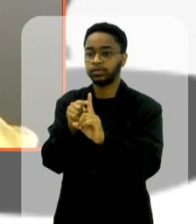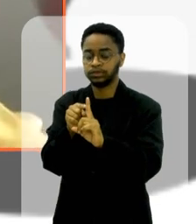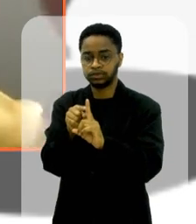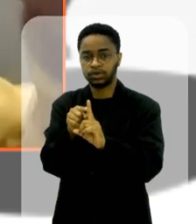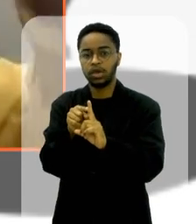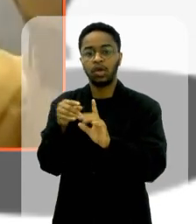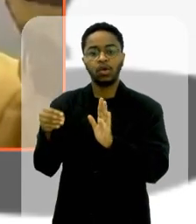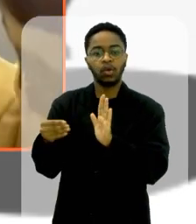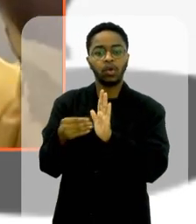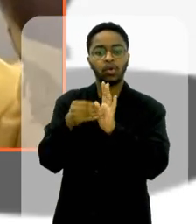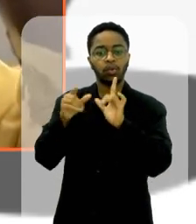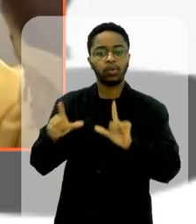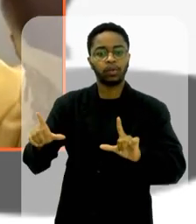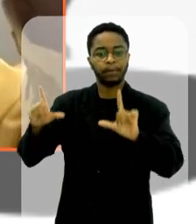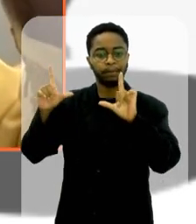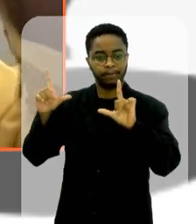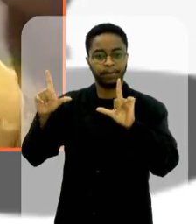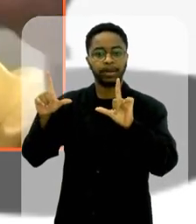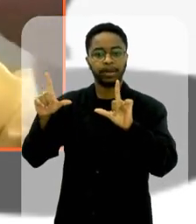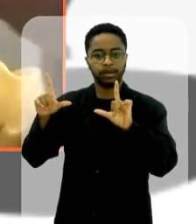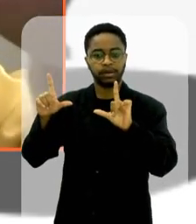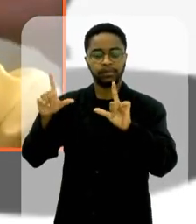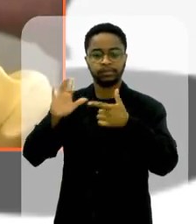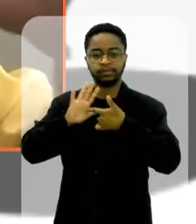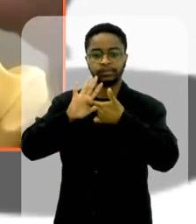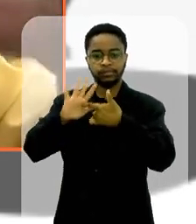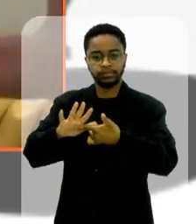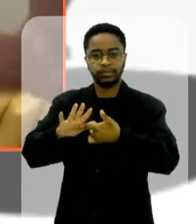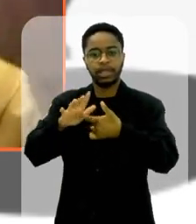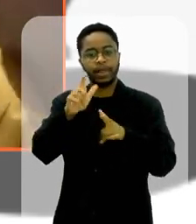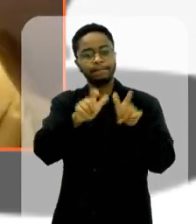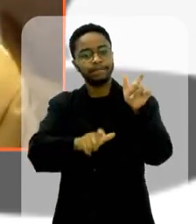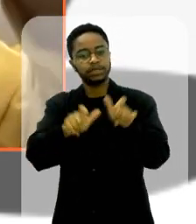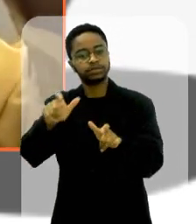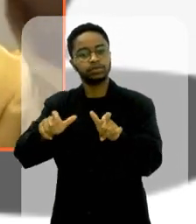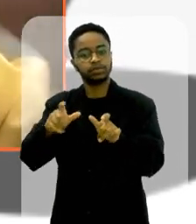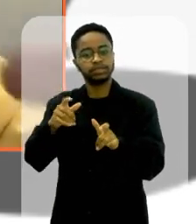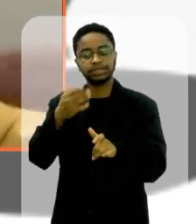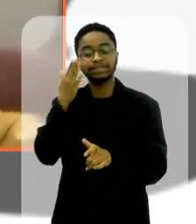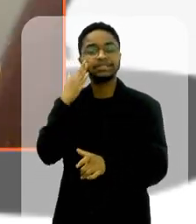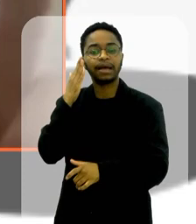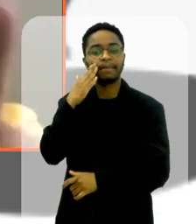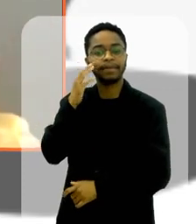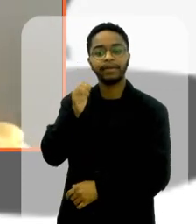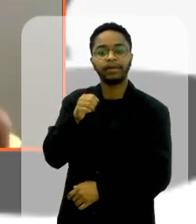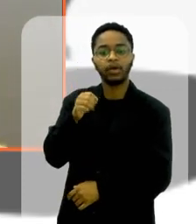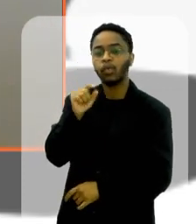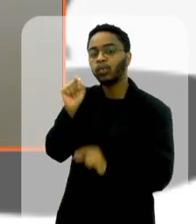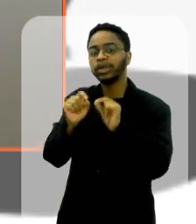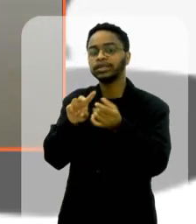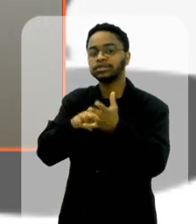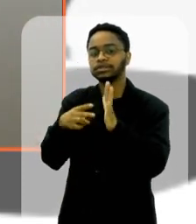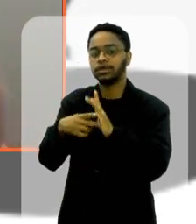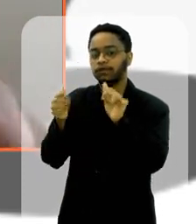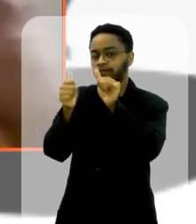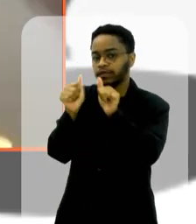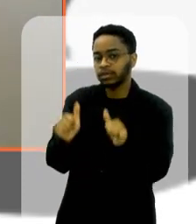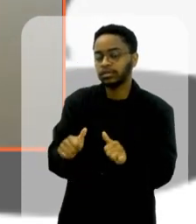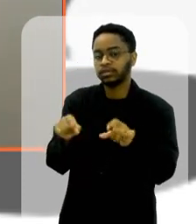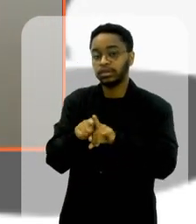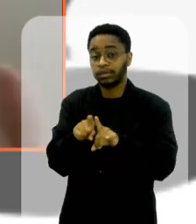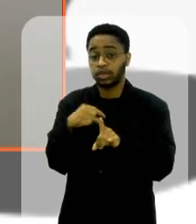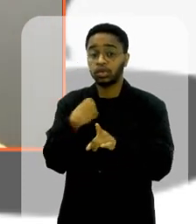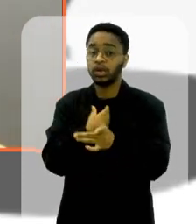objetivo nosso é colocar uma placa aqui para que as pessoas identifiquem essa estátua. E a